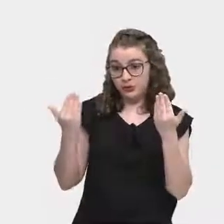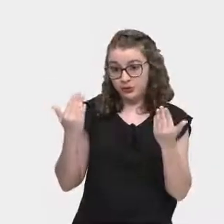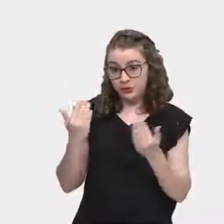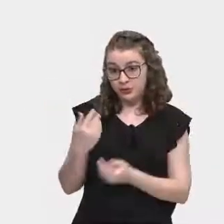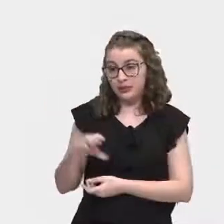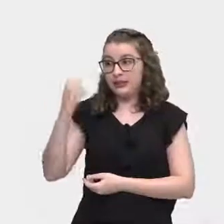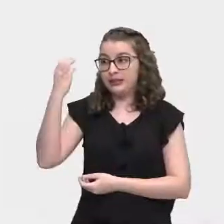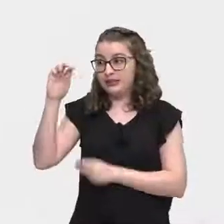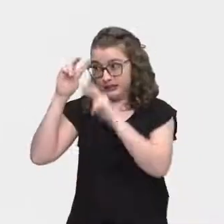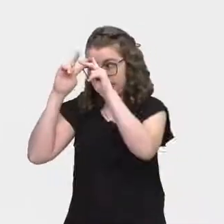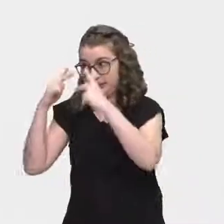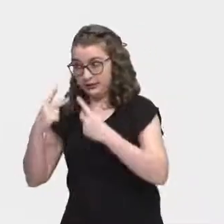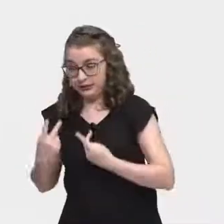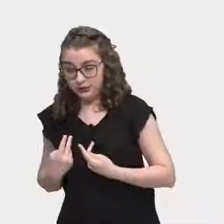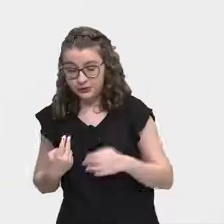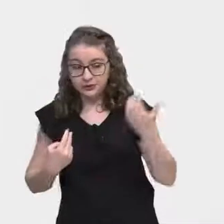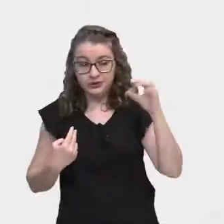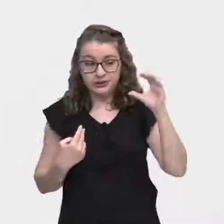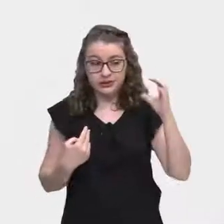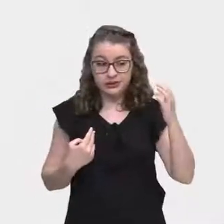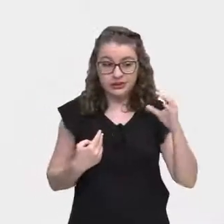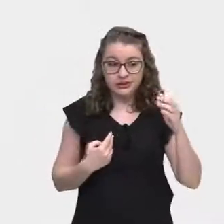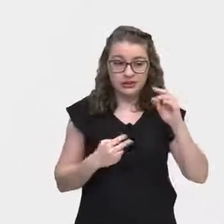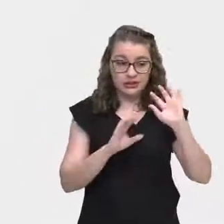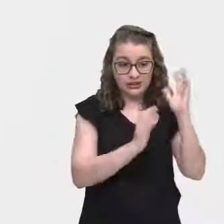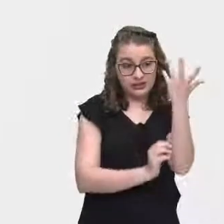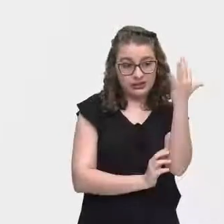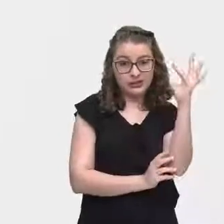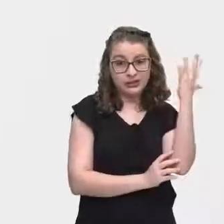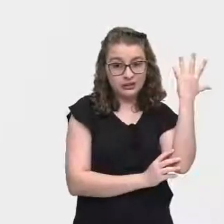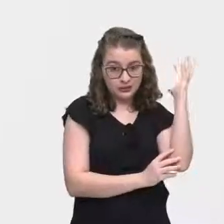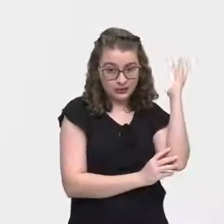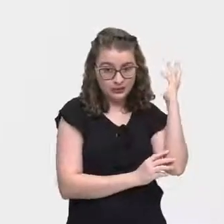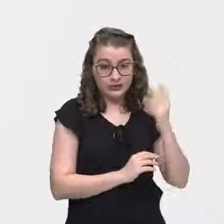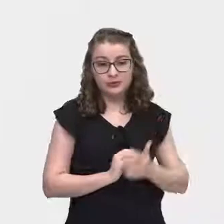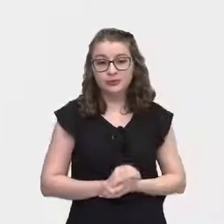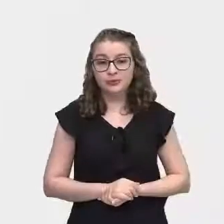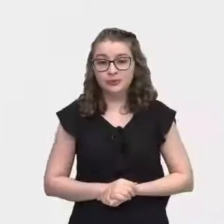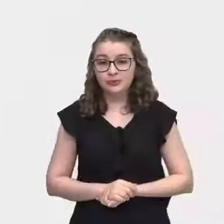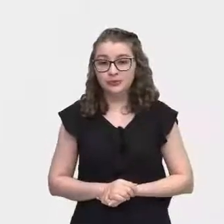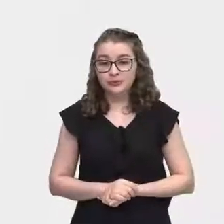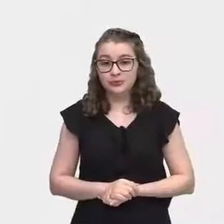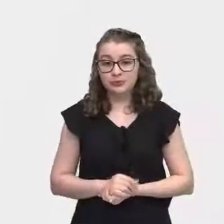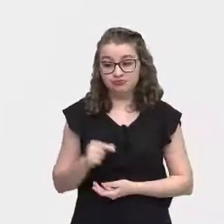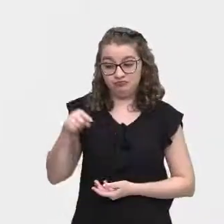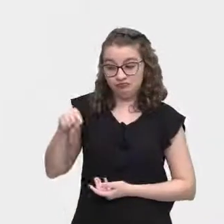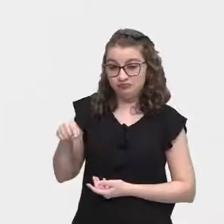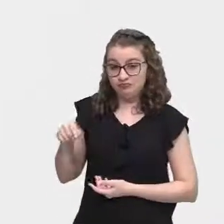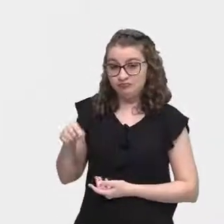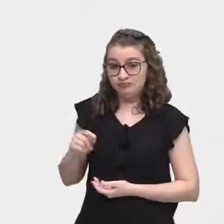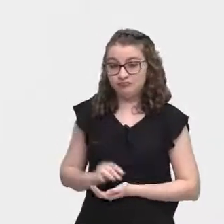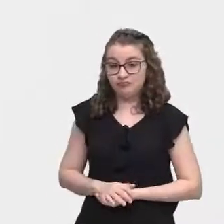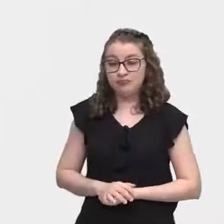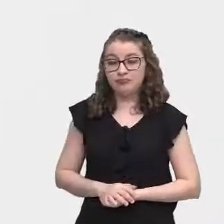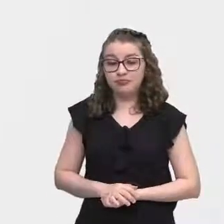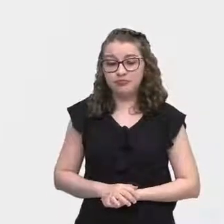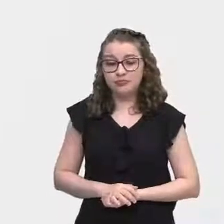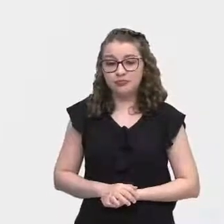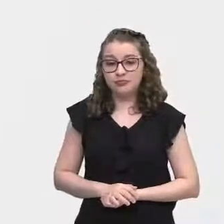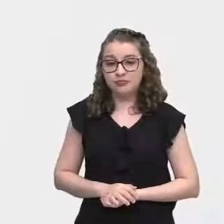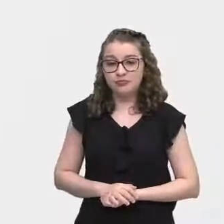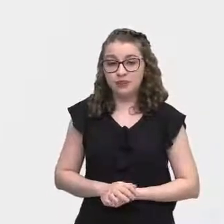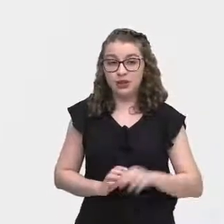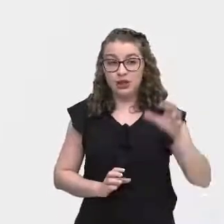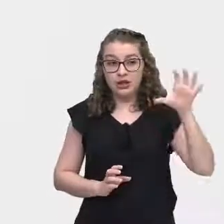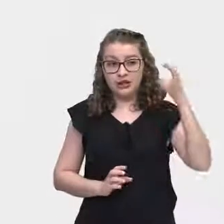ciência natural, da natureza. Então vejam bem, As ciências humanas, a ciência da natureza,